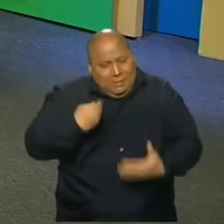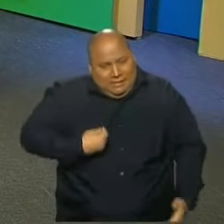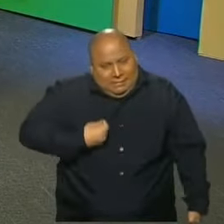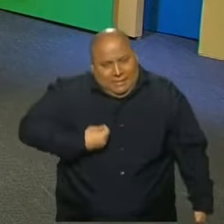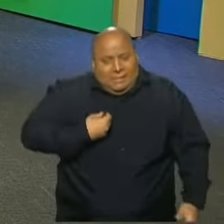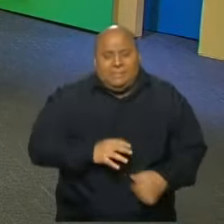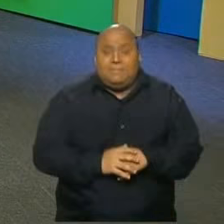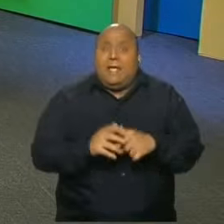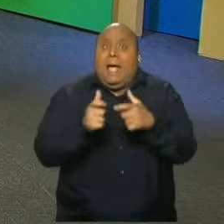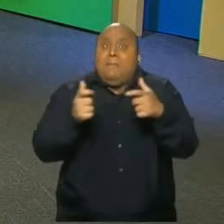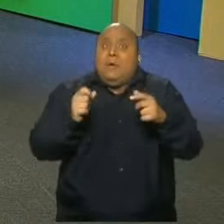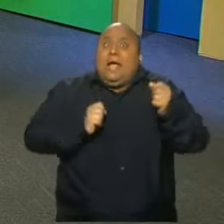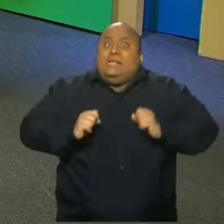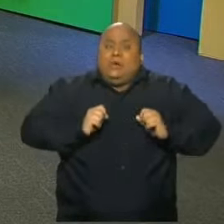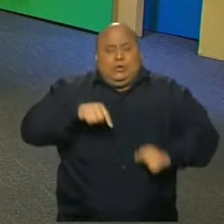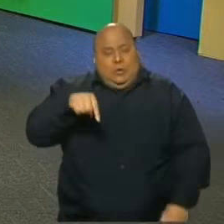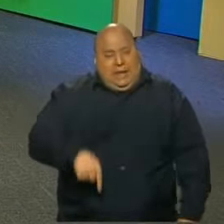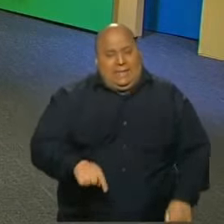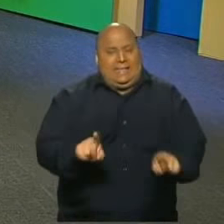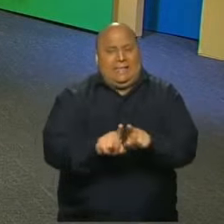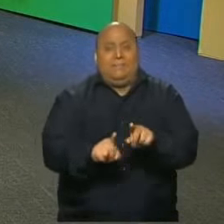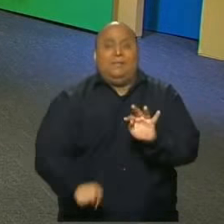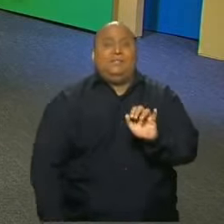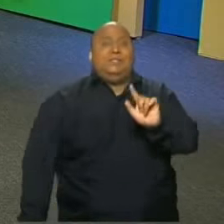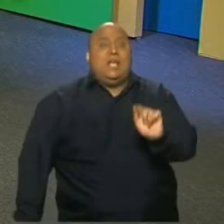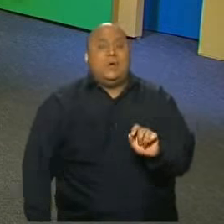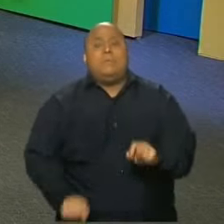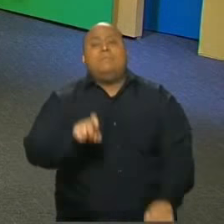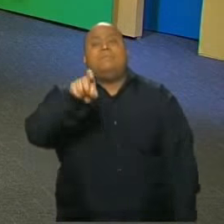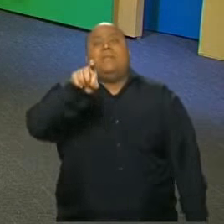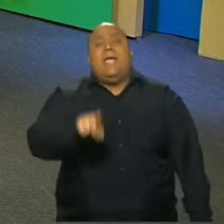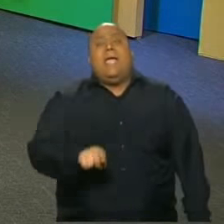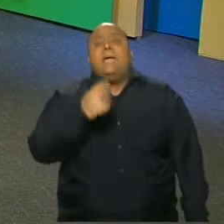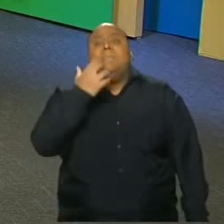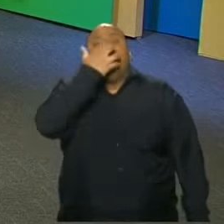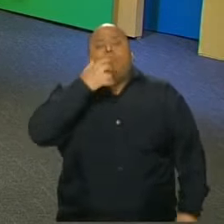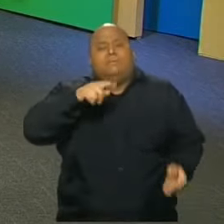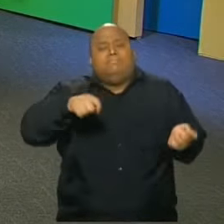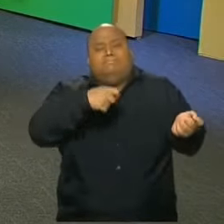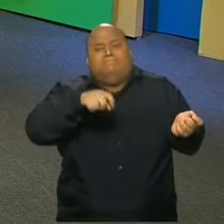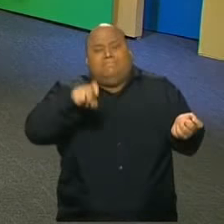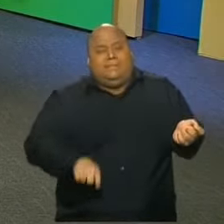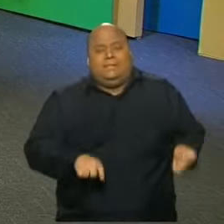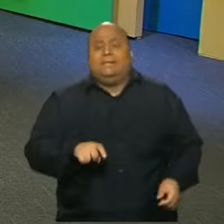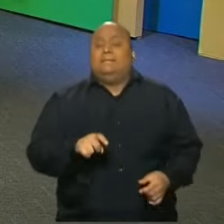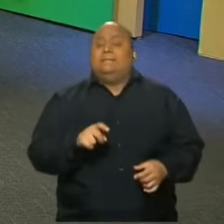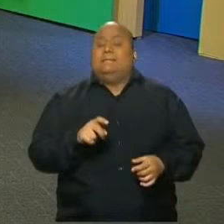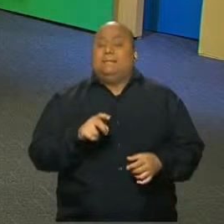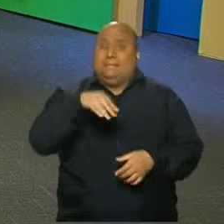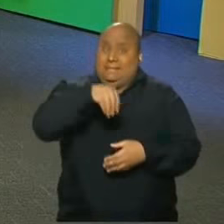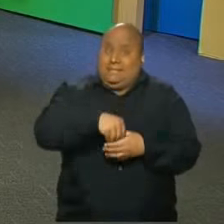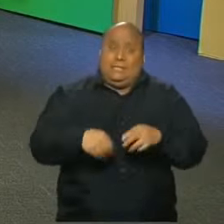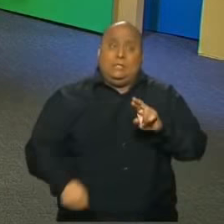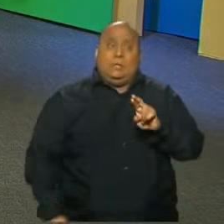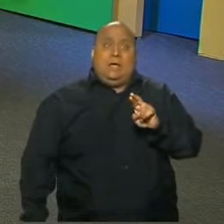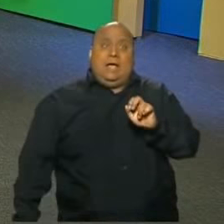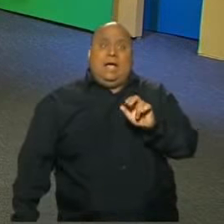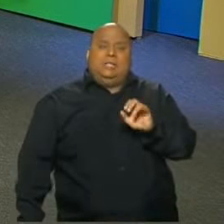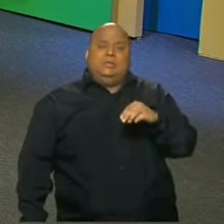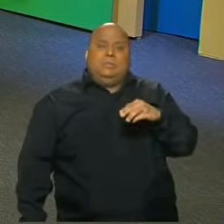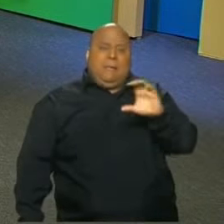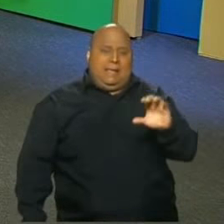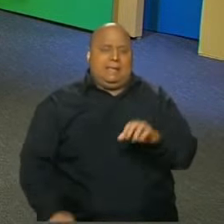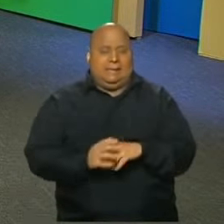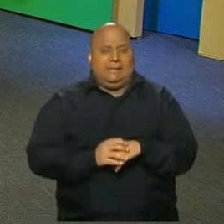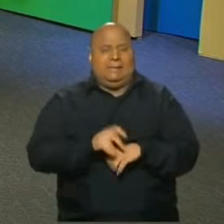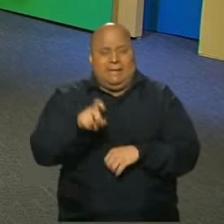todos estamos ansiosos. E agora, Tiago, é a vez da música instrumental presente na Rádio MEC em diversos programas,